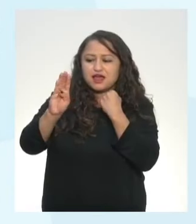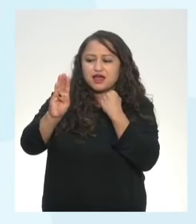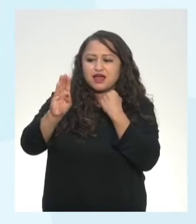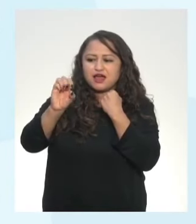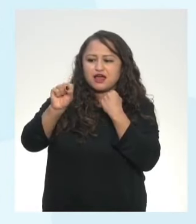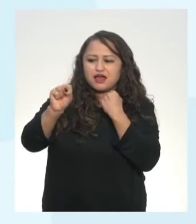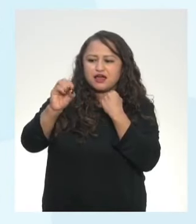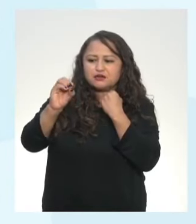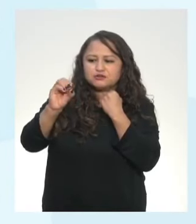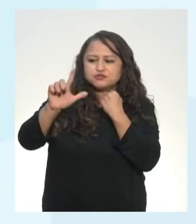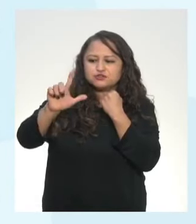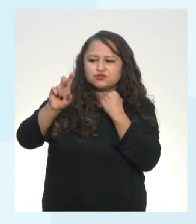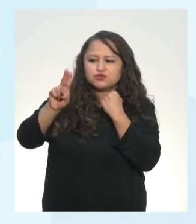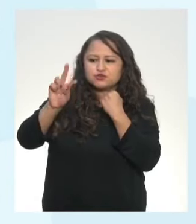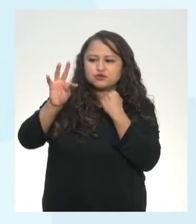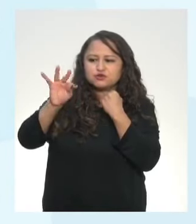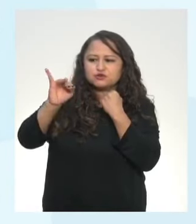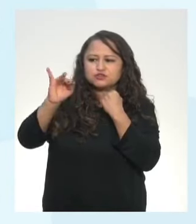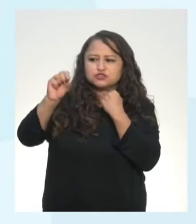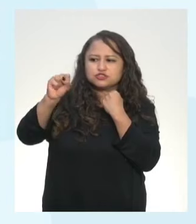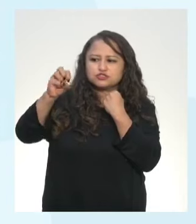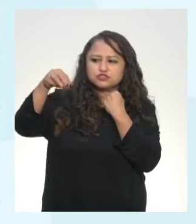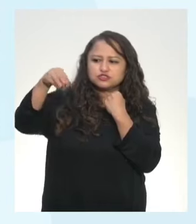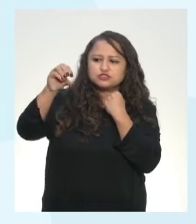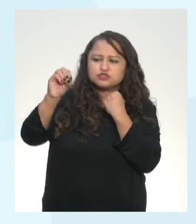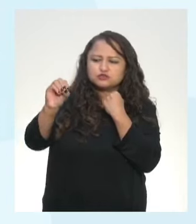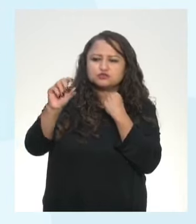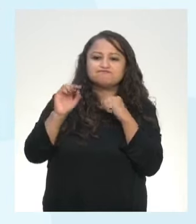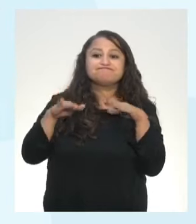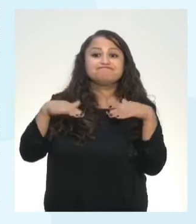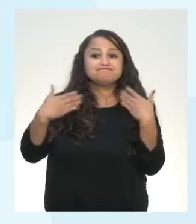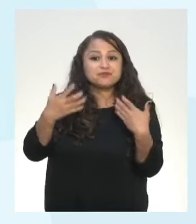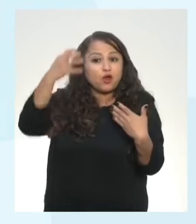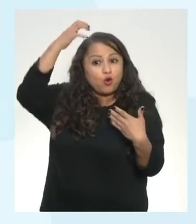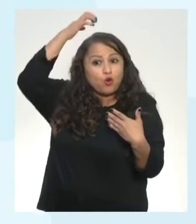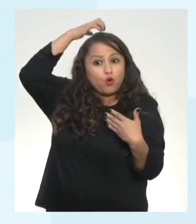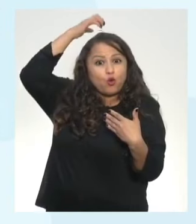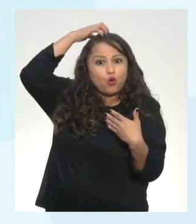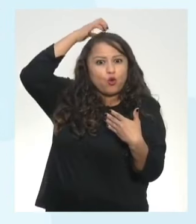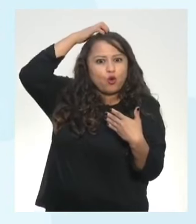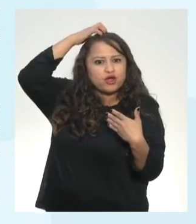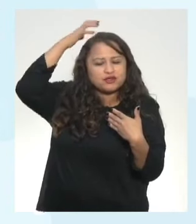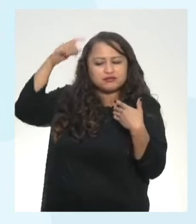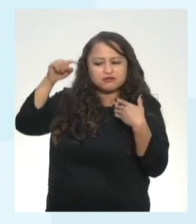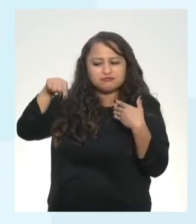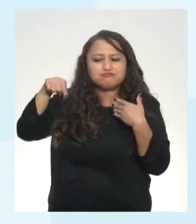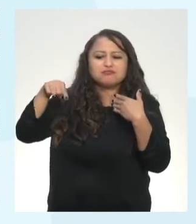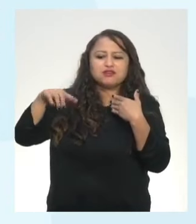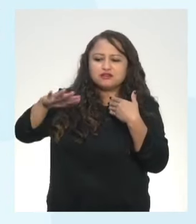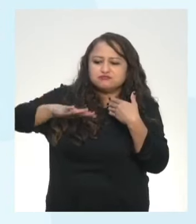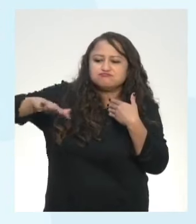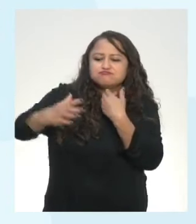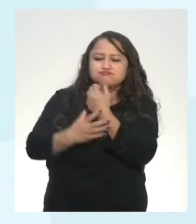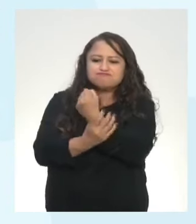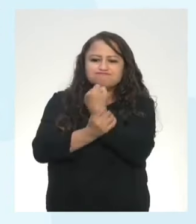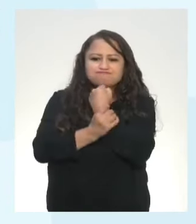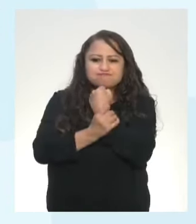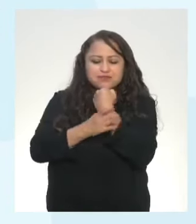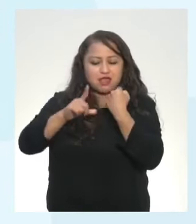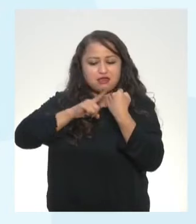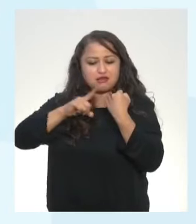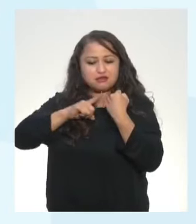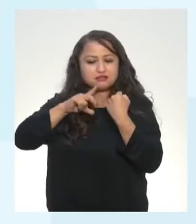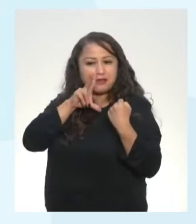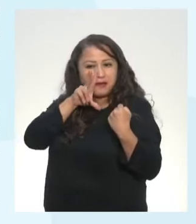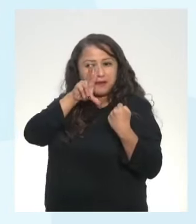né? Então, o rei, dentro do regime absolutista, que é um regime monárquico, ele concentra o poder